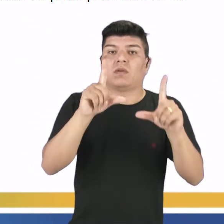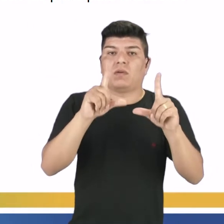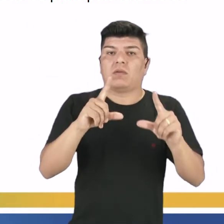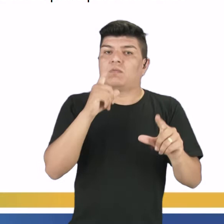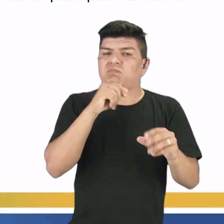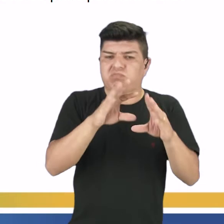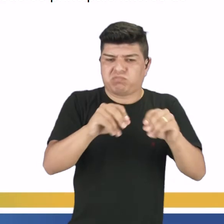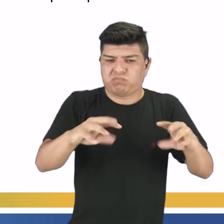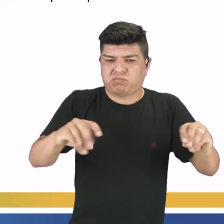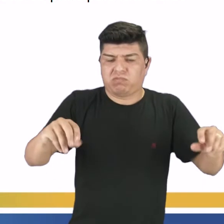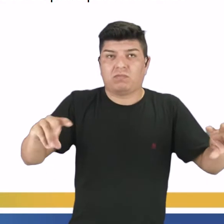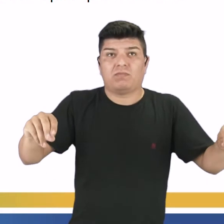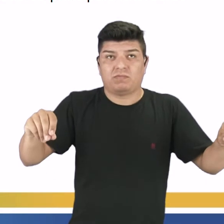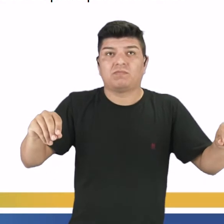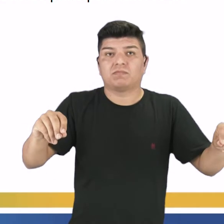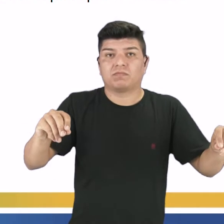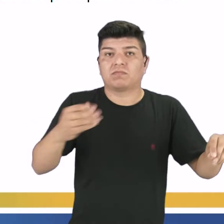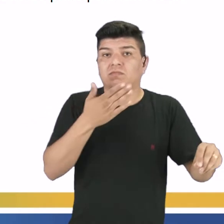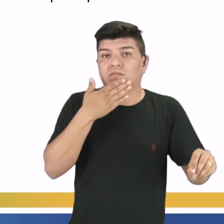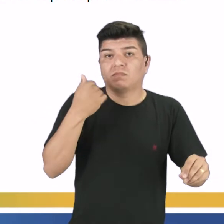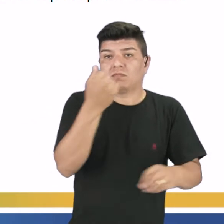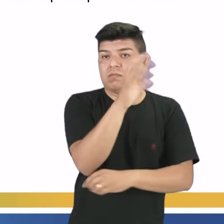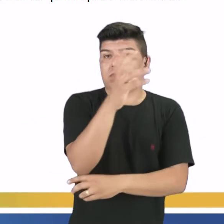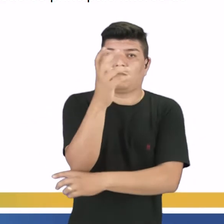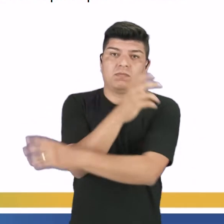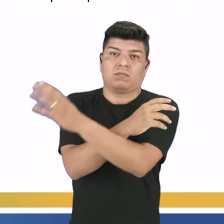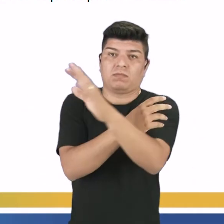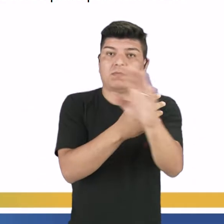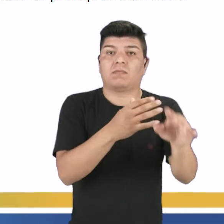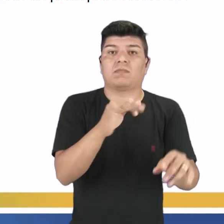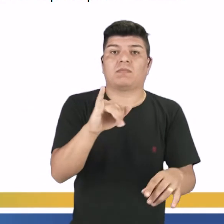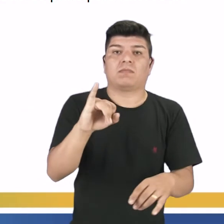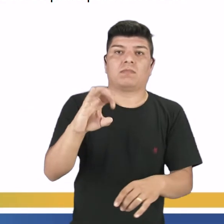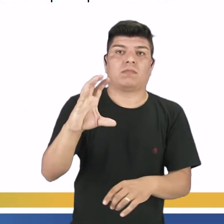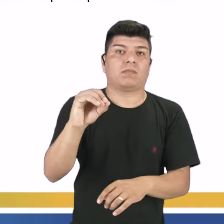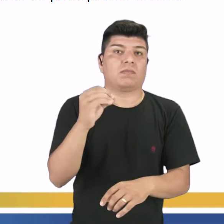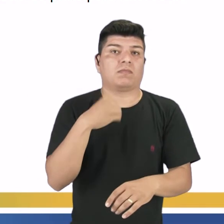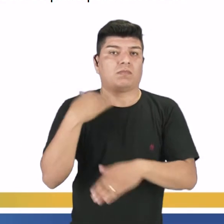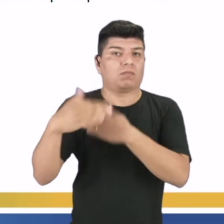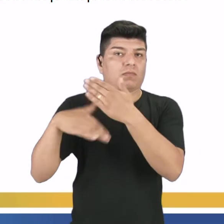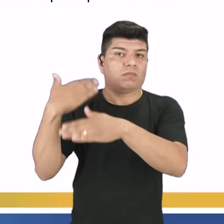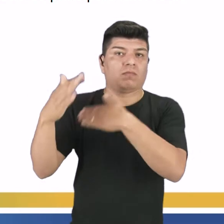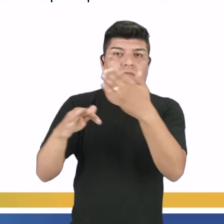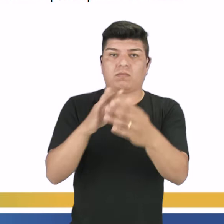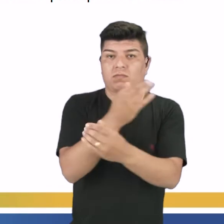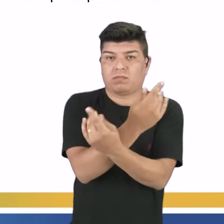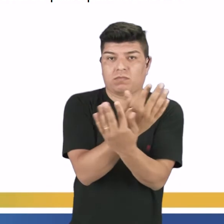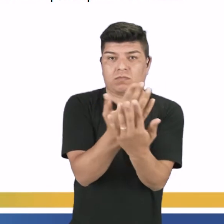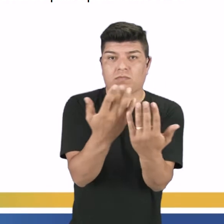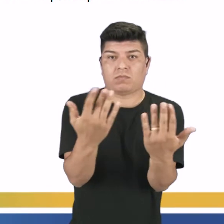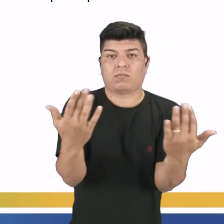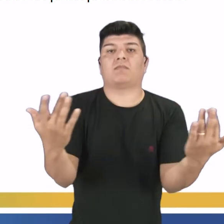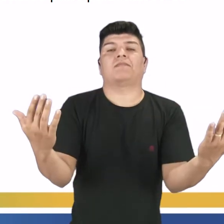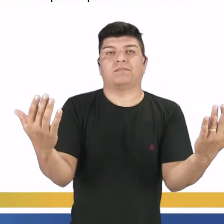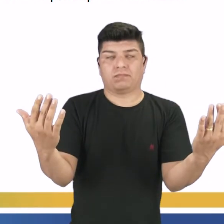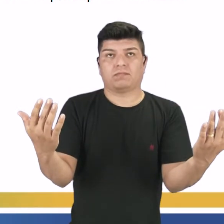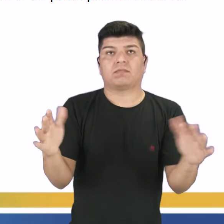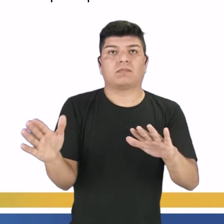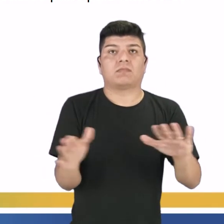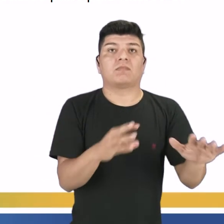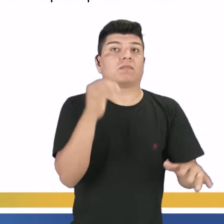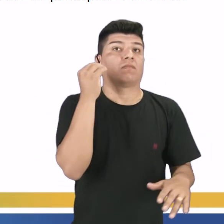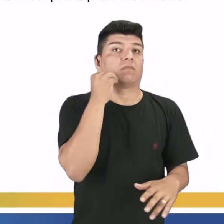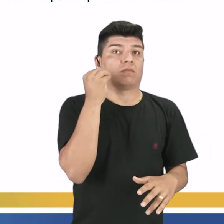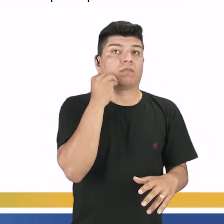solo são principais fatores do meio ambiente físico que influenciam no desenvolvimento da planta. Vamos lá. Para